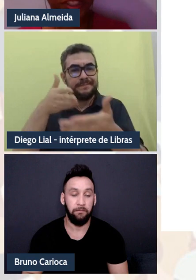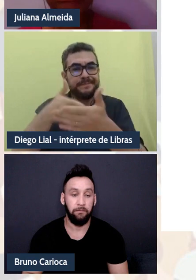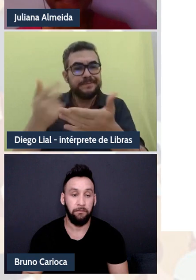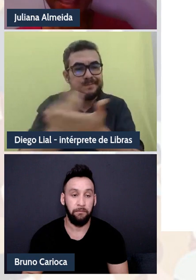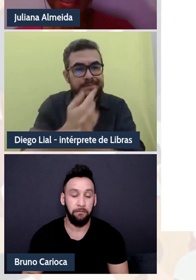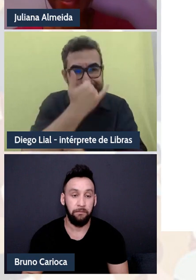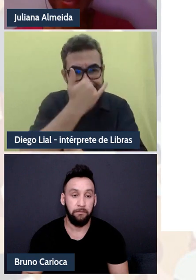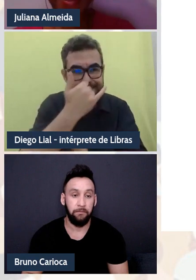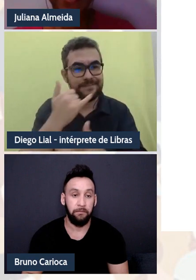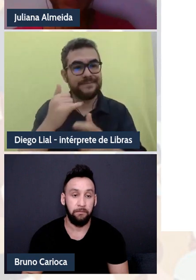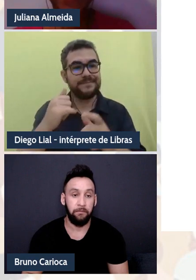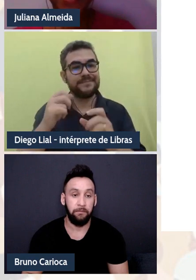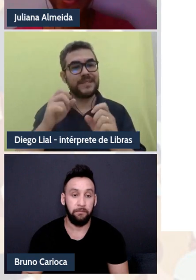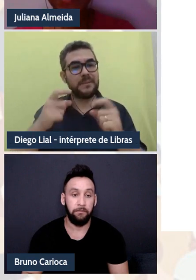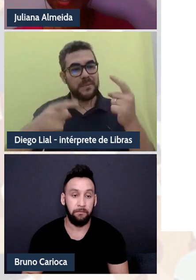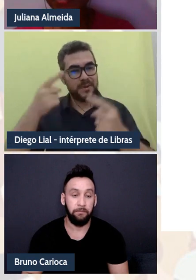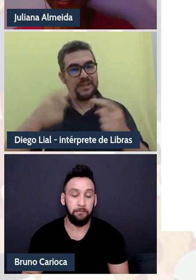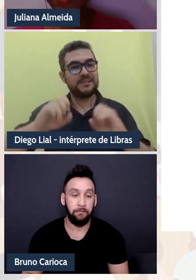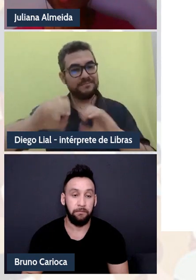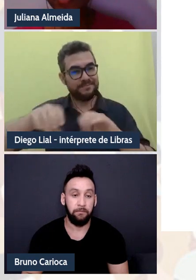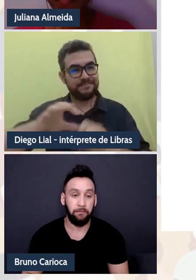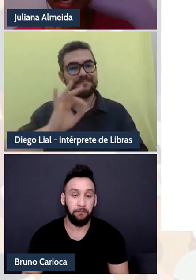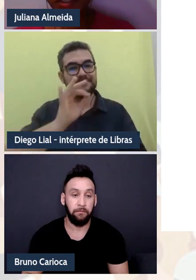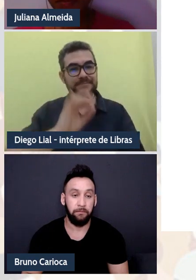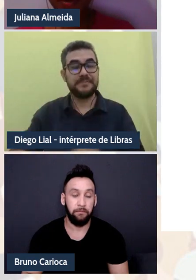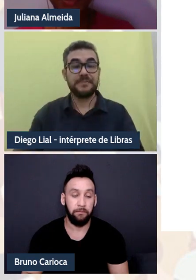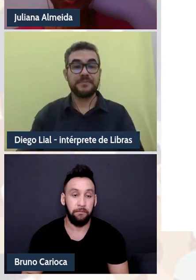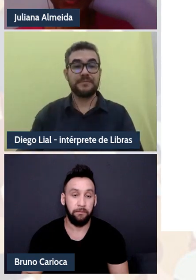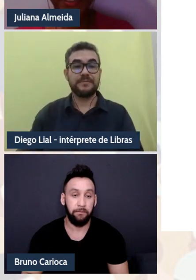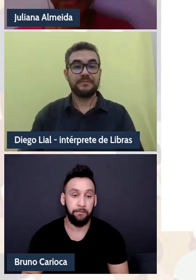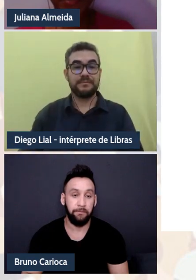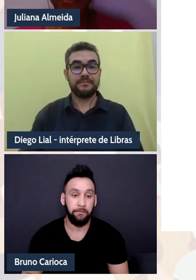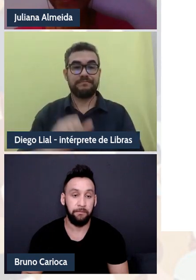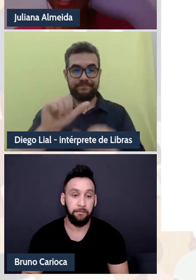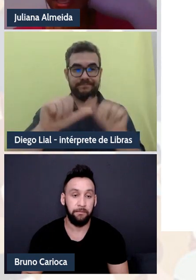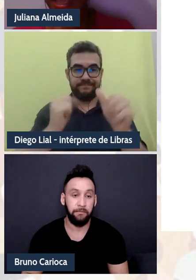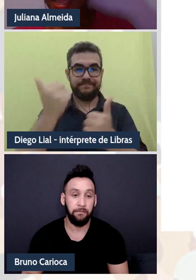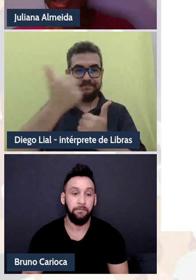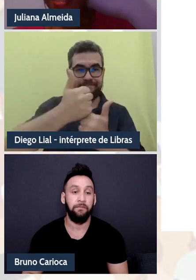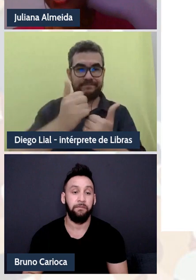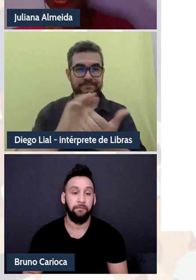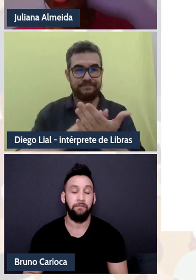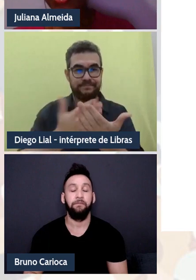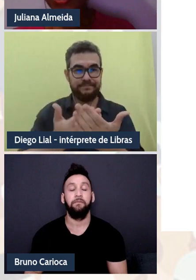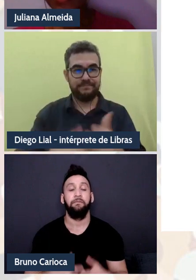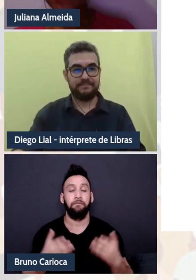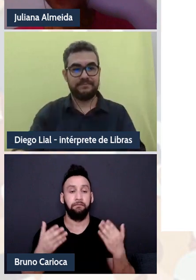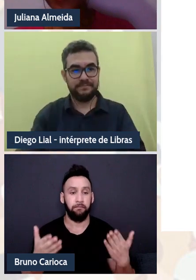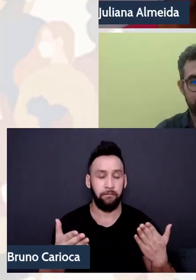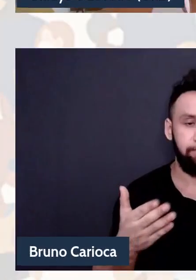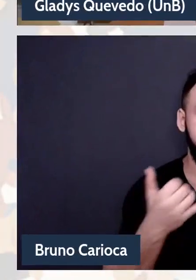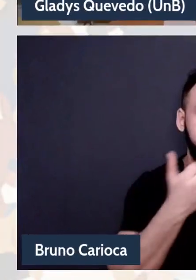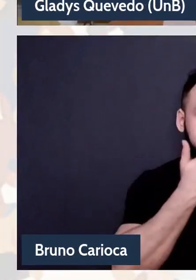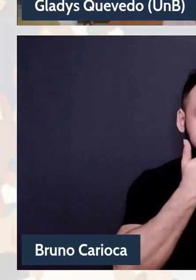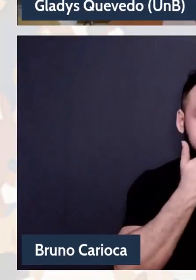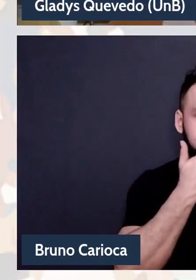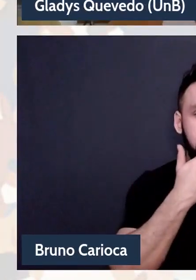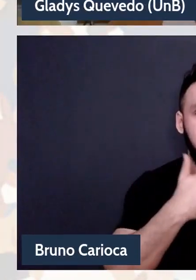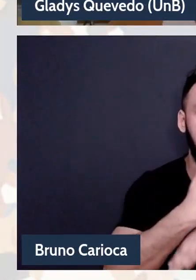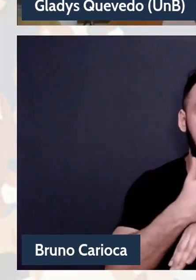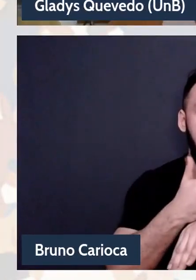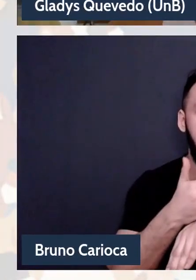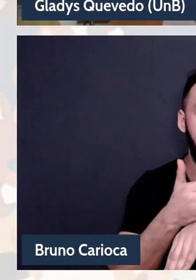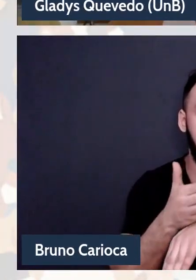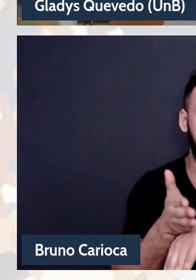gente hoje. Eu acho que, infelizmente, por conta do tempo, a gente não vai poder